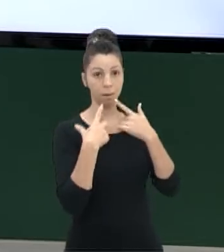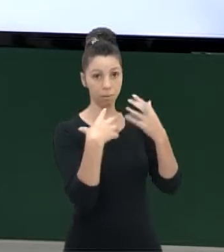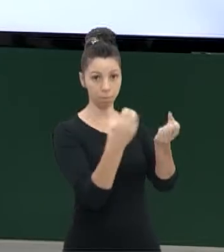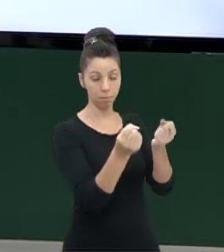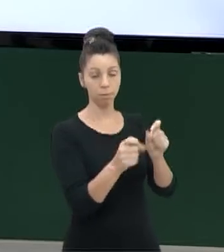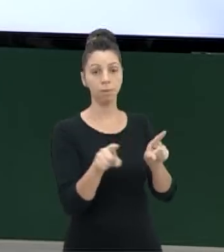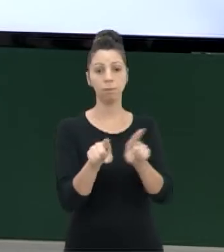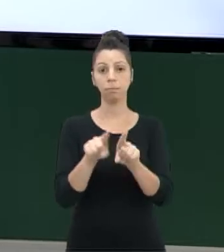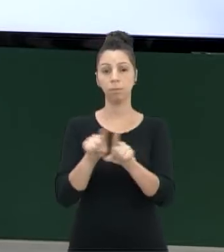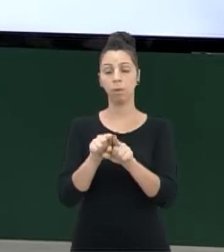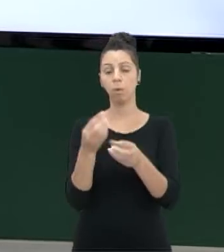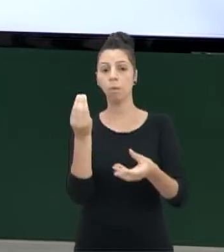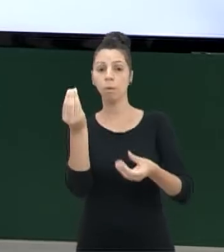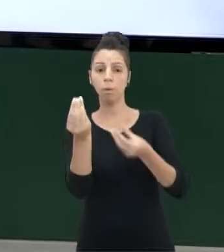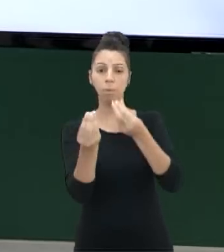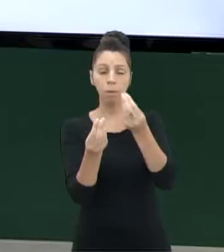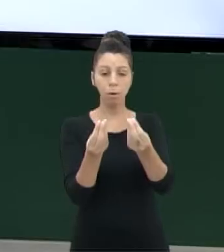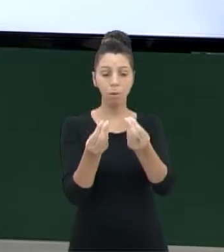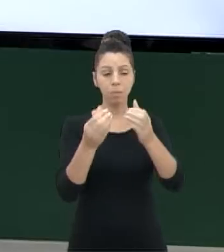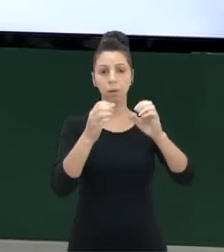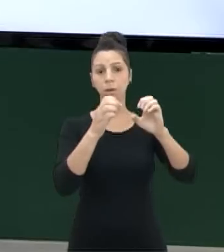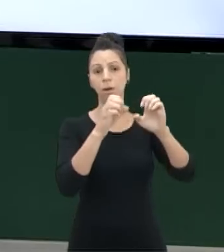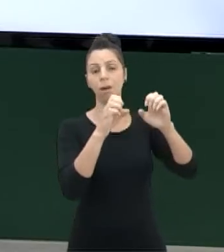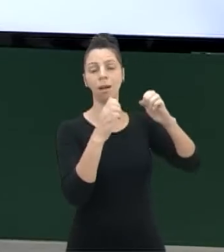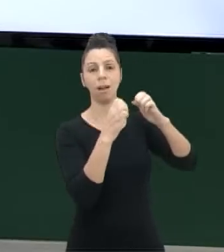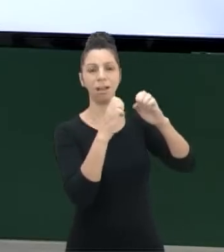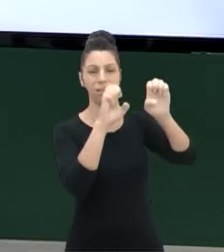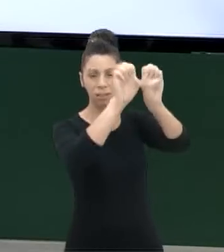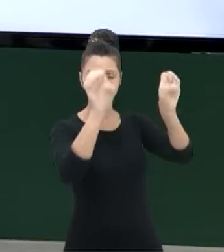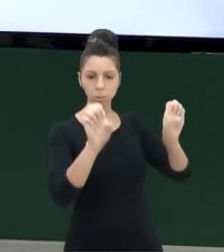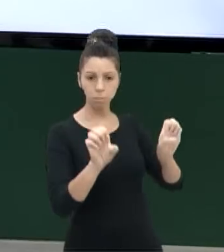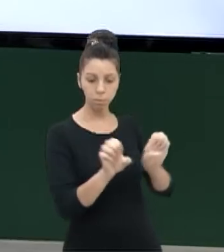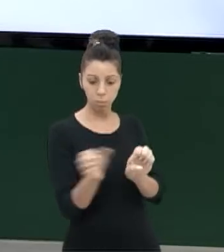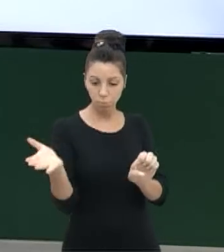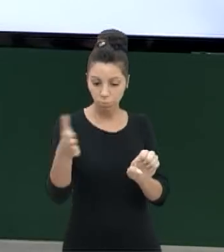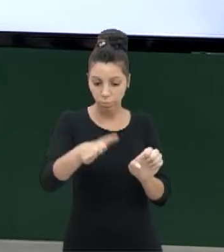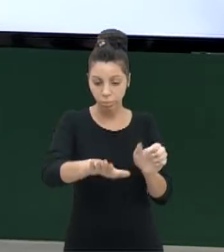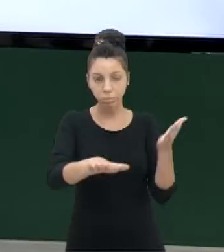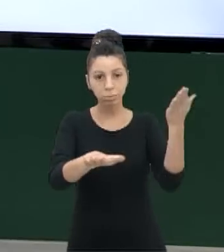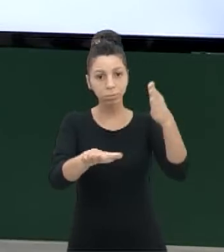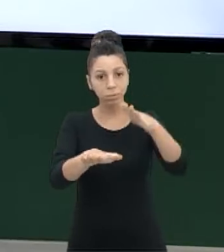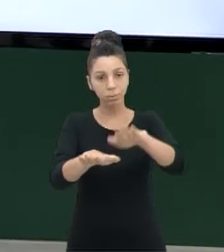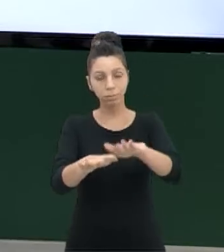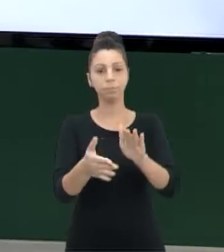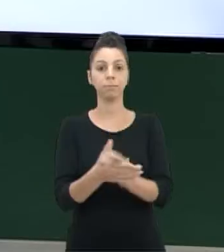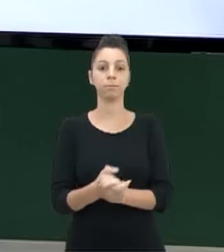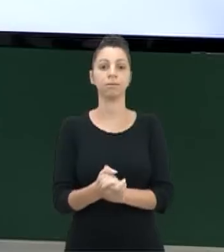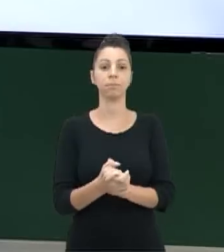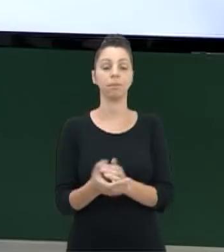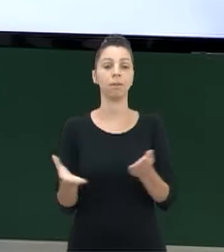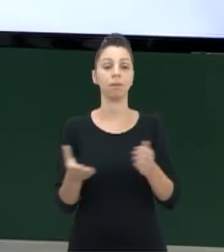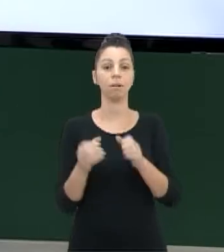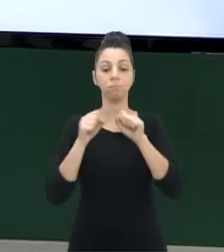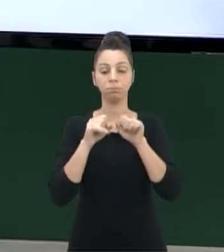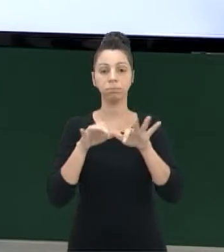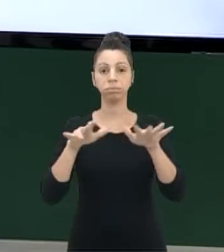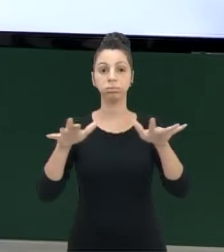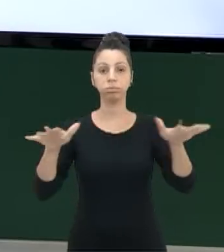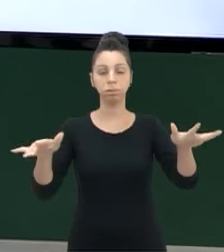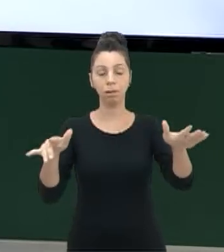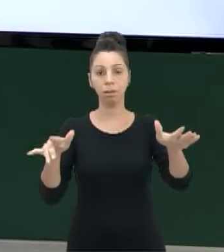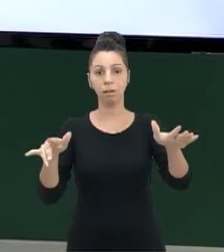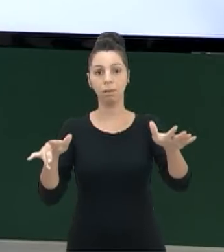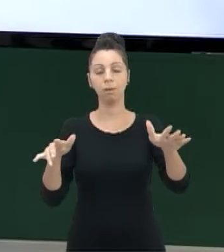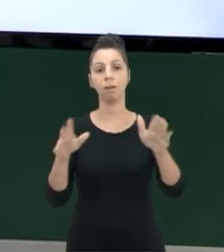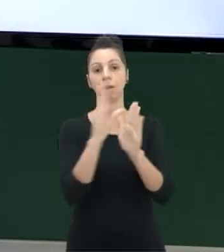os formatos, a estrutura, a questão das dobras. Em segundo lugar, ampliar um pouquinho mais a